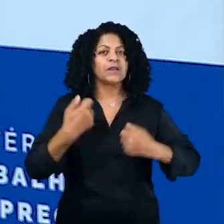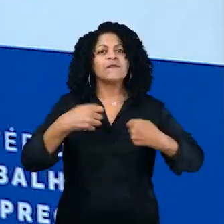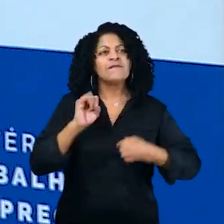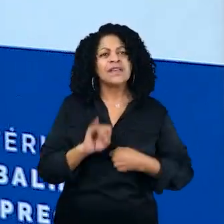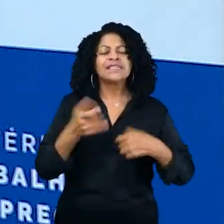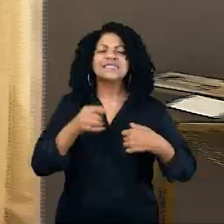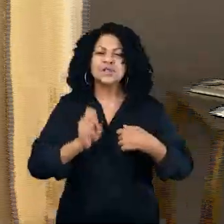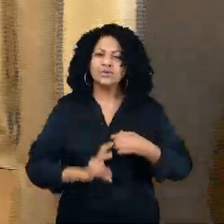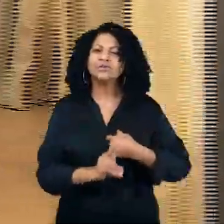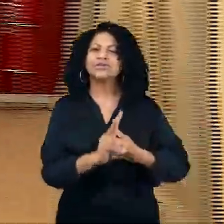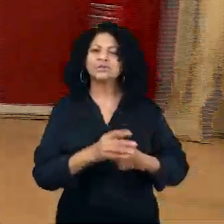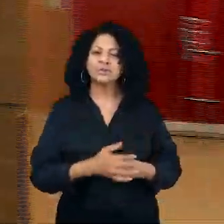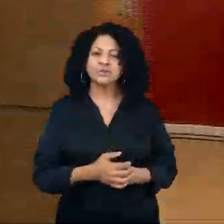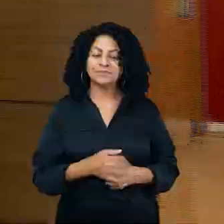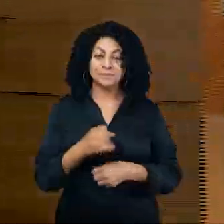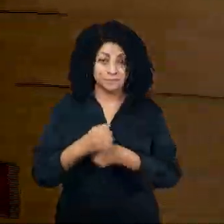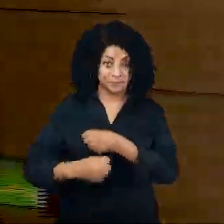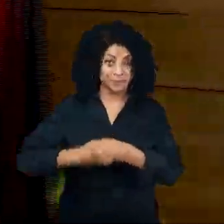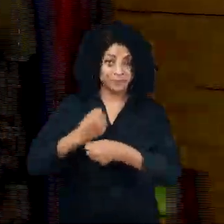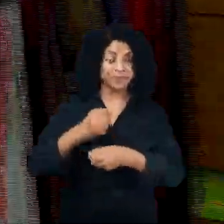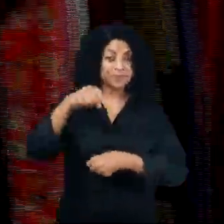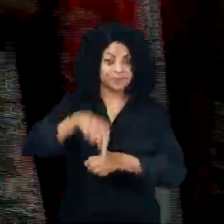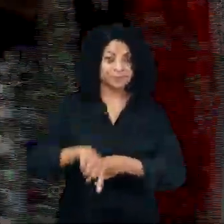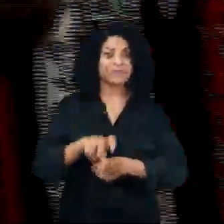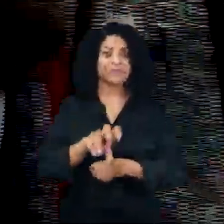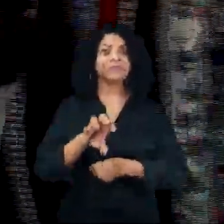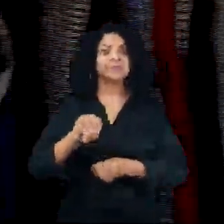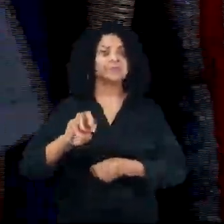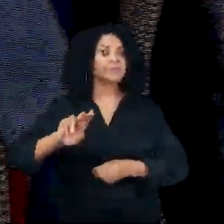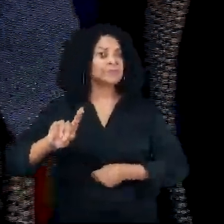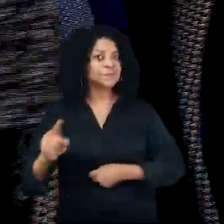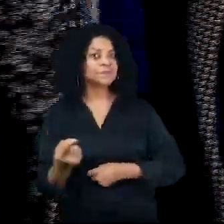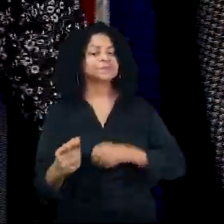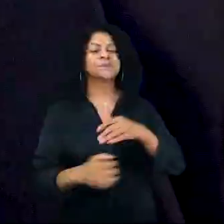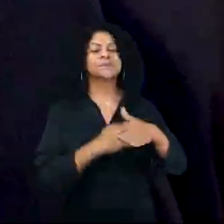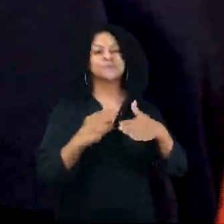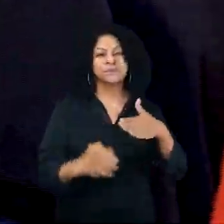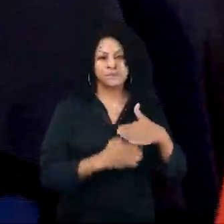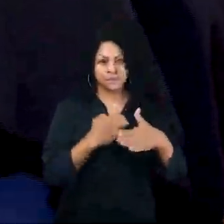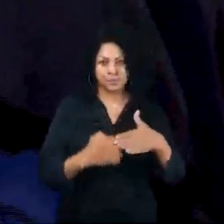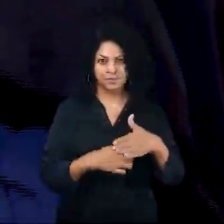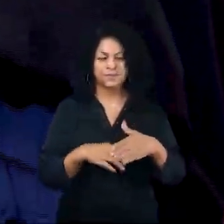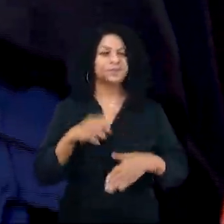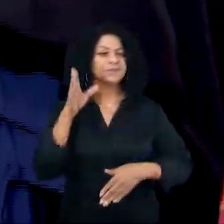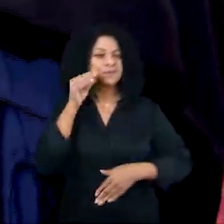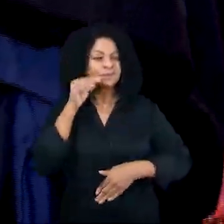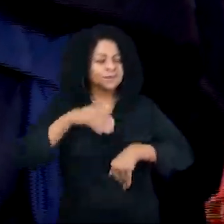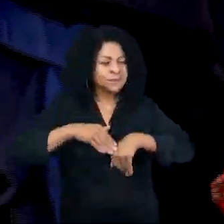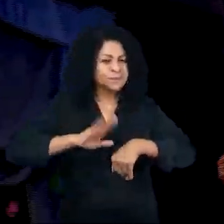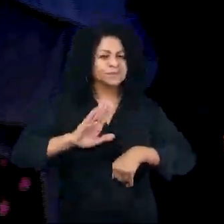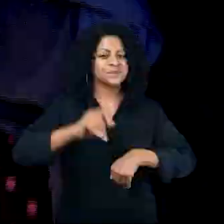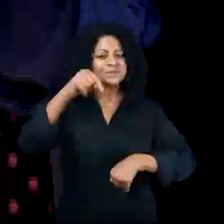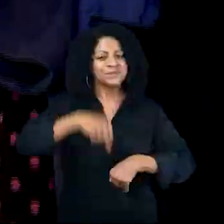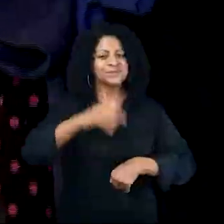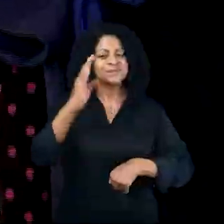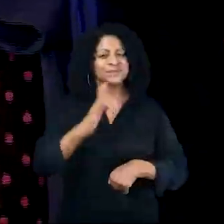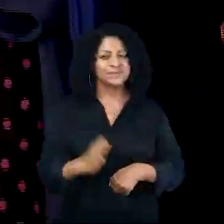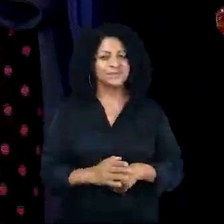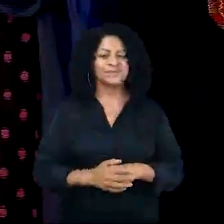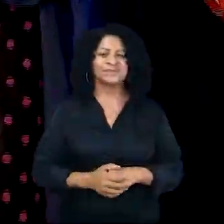sendo mantida. Este ano, das mais de 50 mil empresas com 100 ou mais empregados no